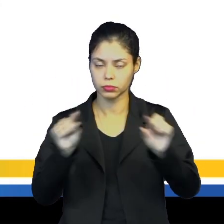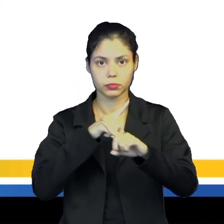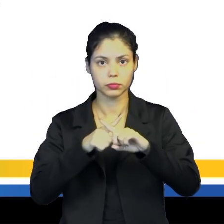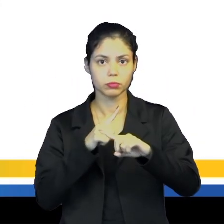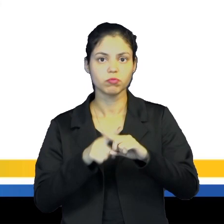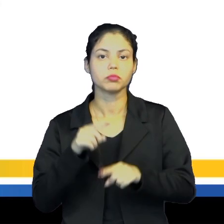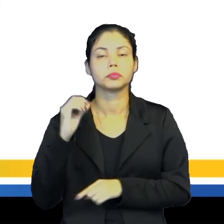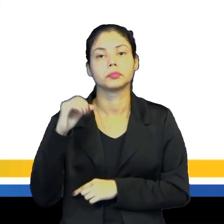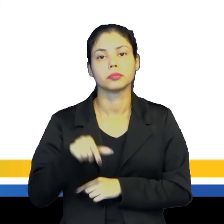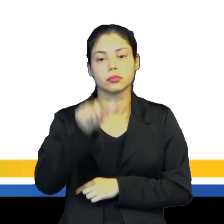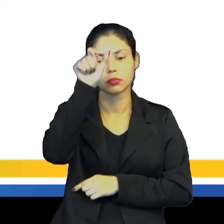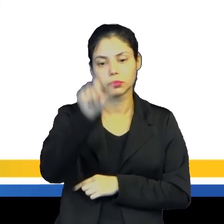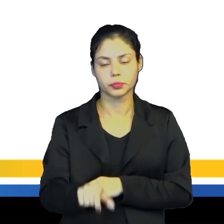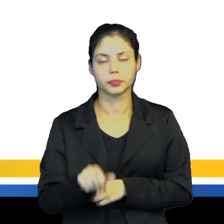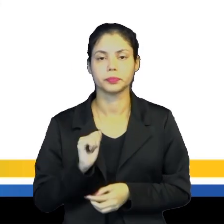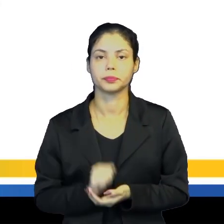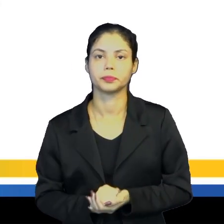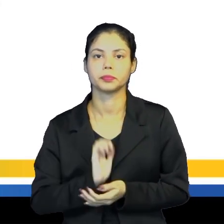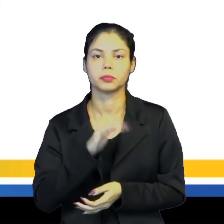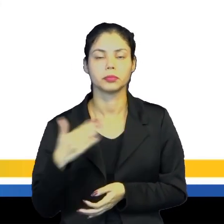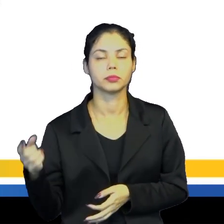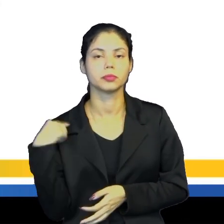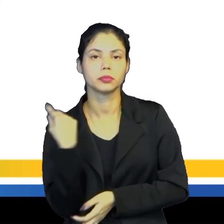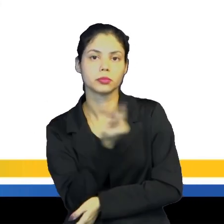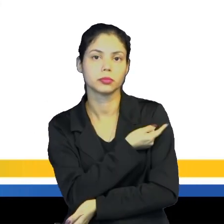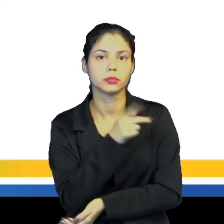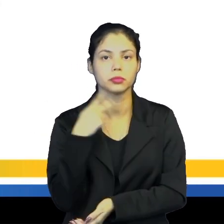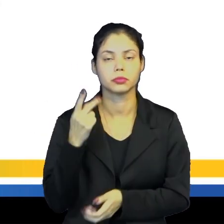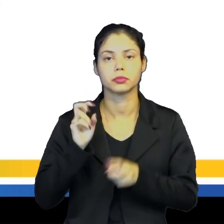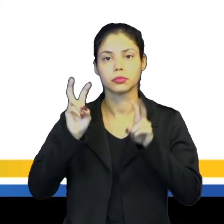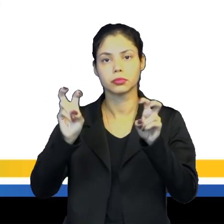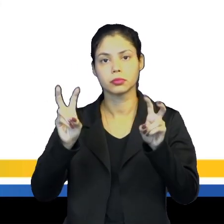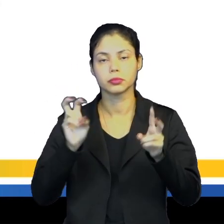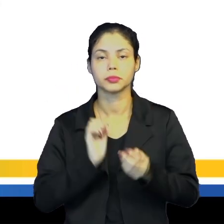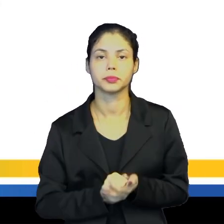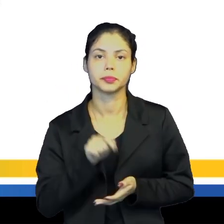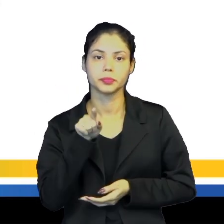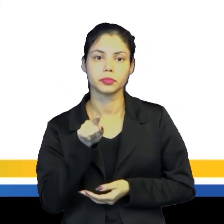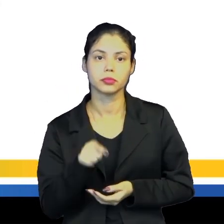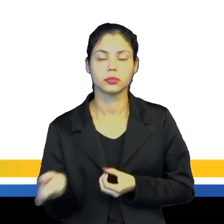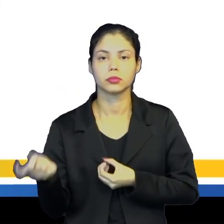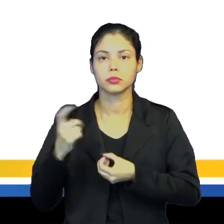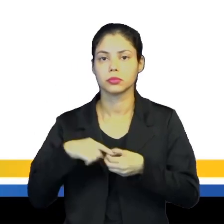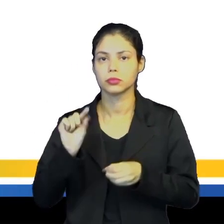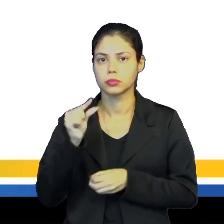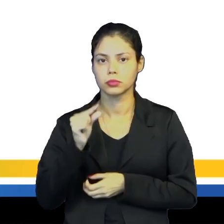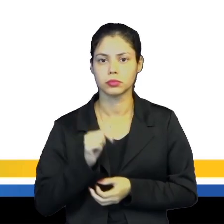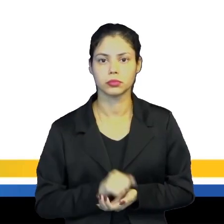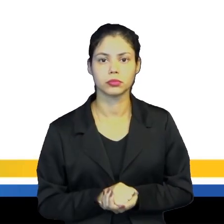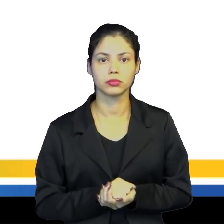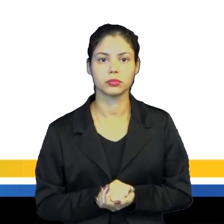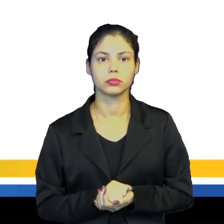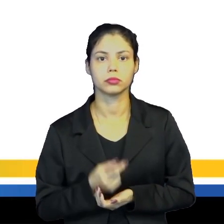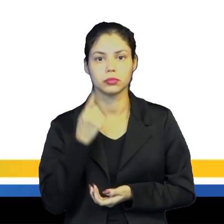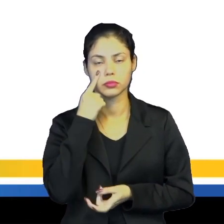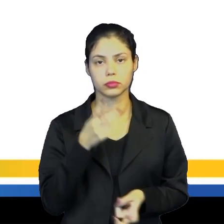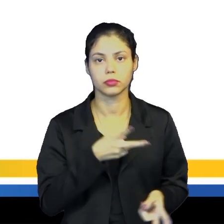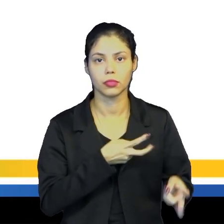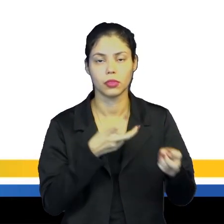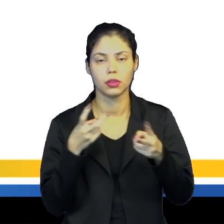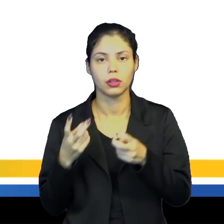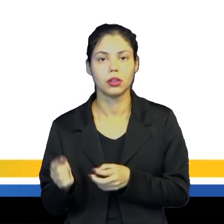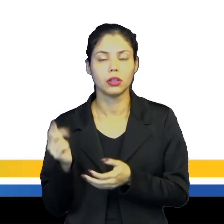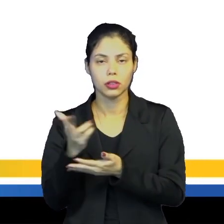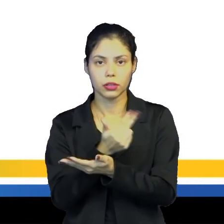vezes coluna. Então, quando a gente está falando isso aí, pessoal, vou voltar aqui só um pouquinho, vocês observam